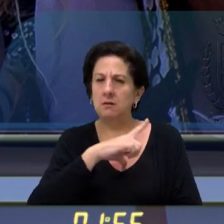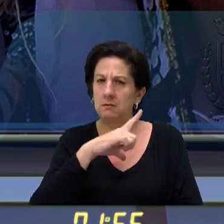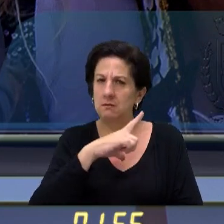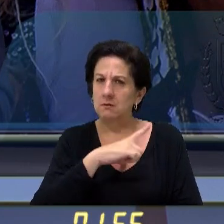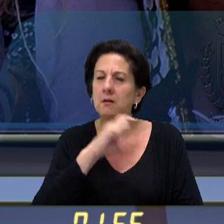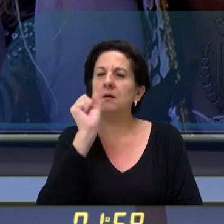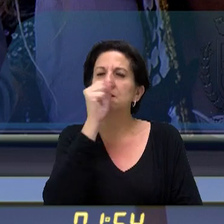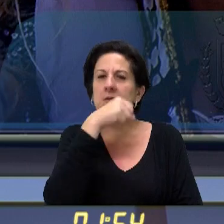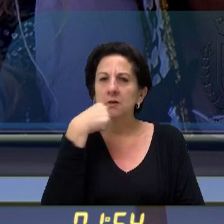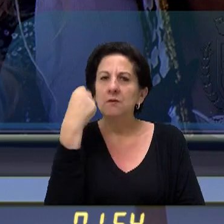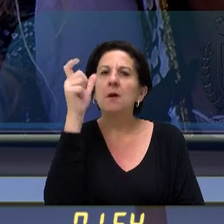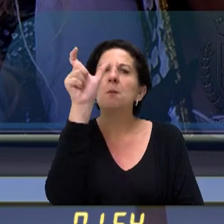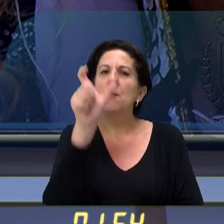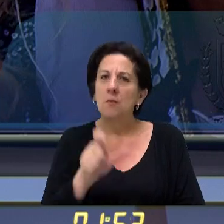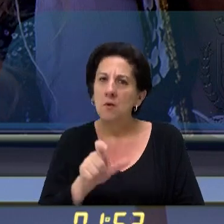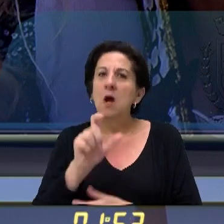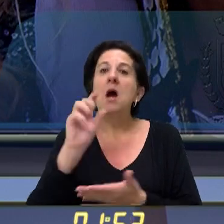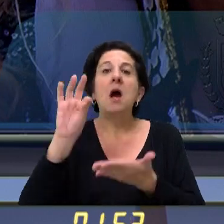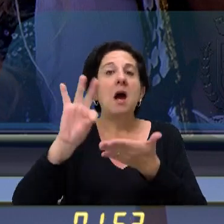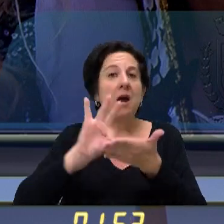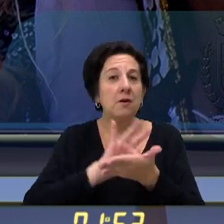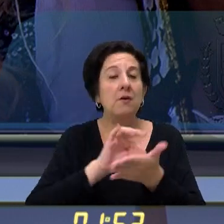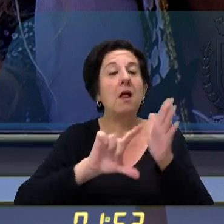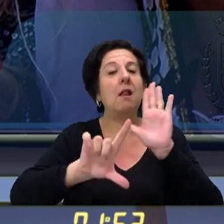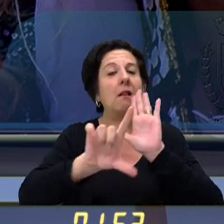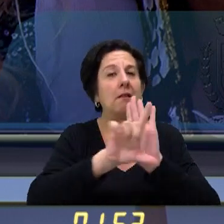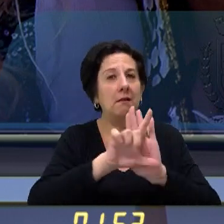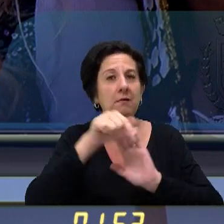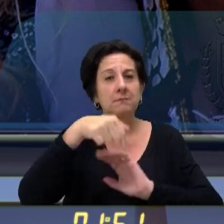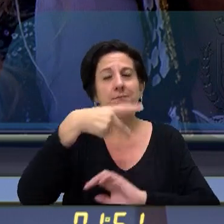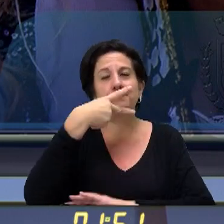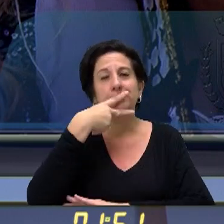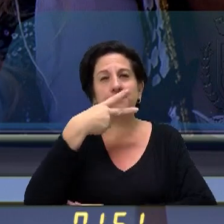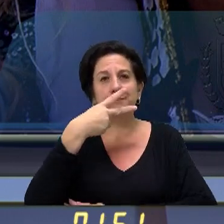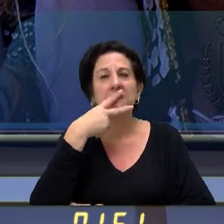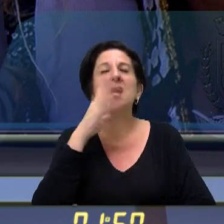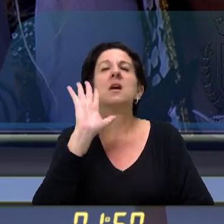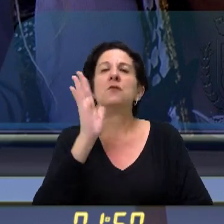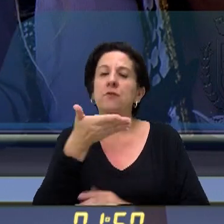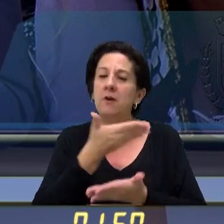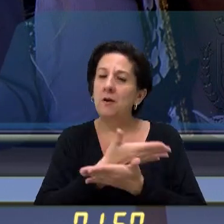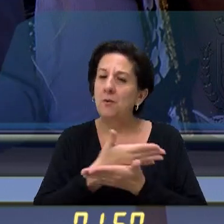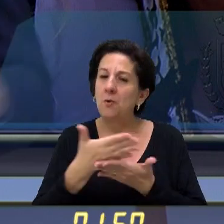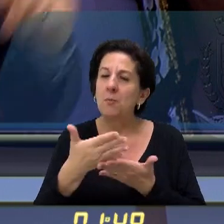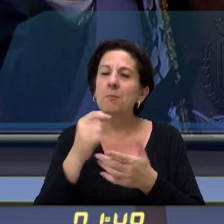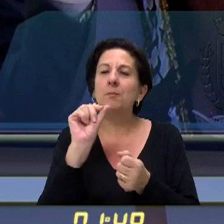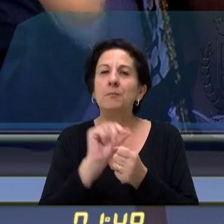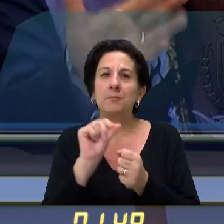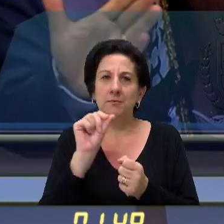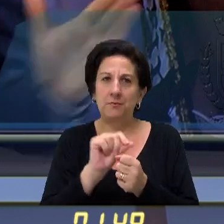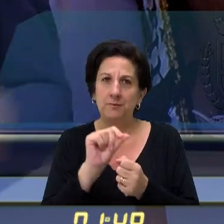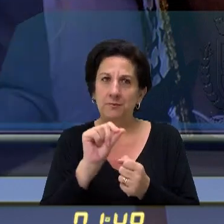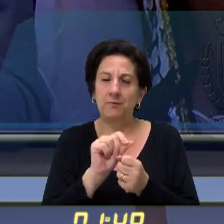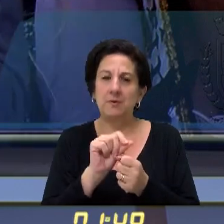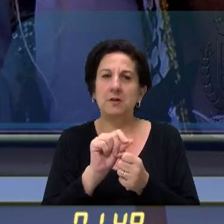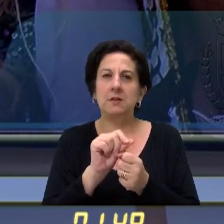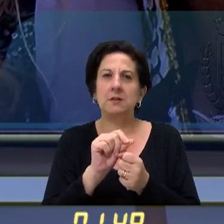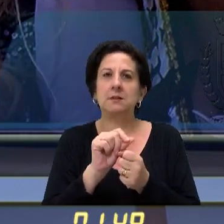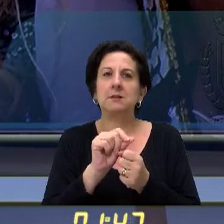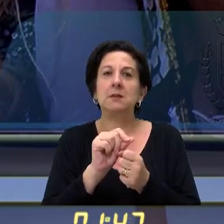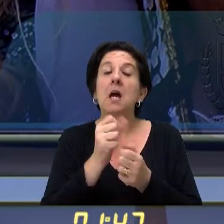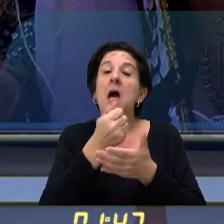muitos cervejeiros registrados, legalizados aqui em Santa Cruz do Sul, que já estão começando a fazer deste hobby